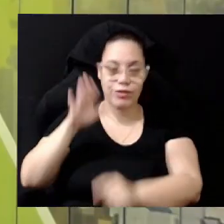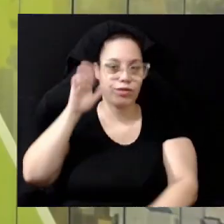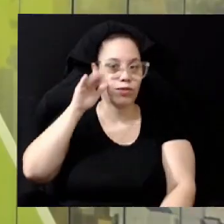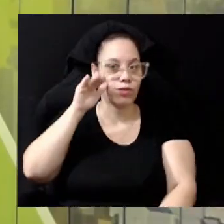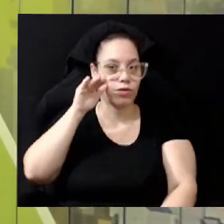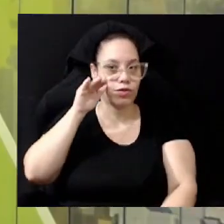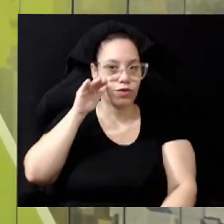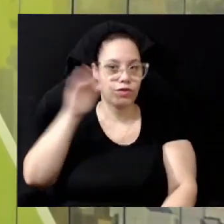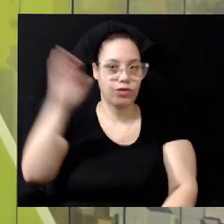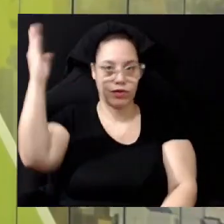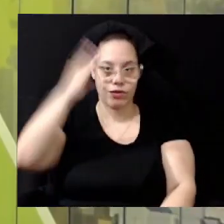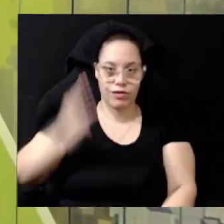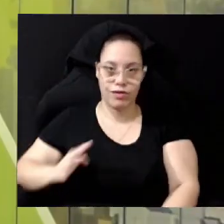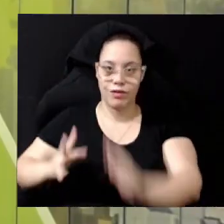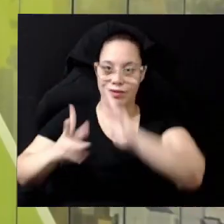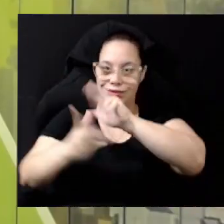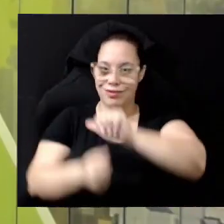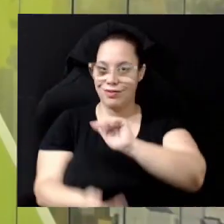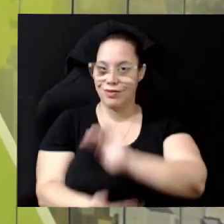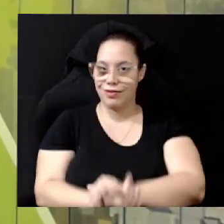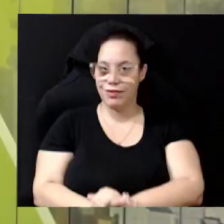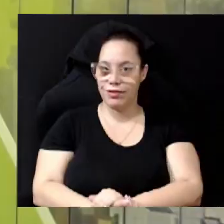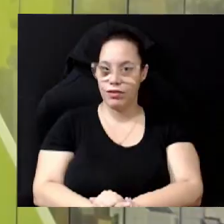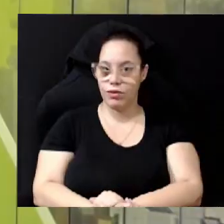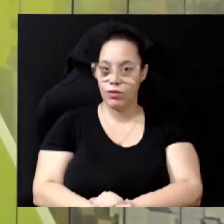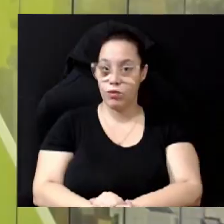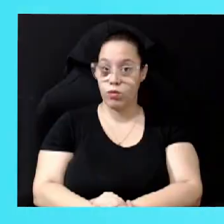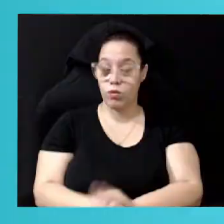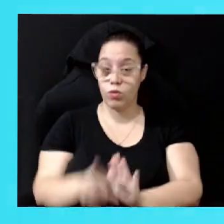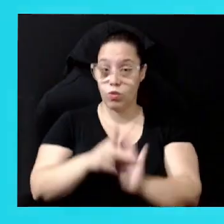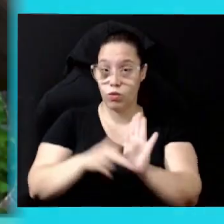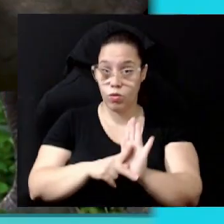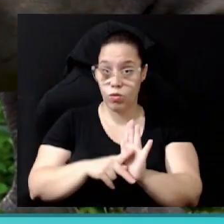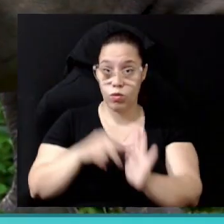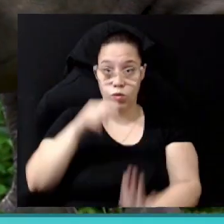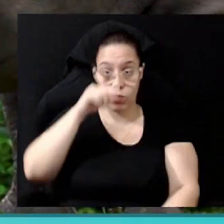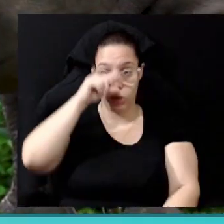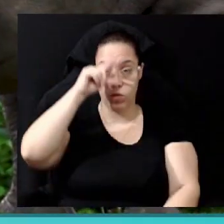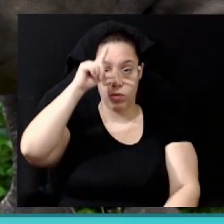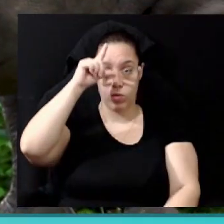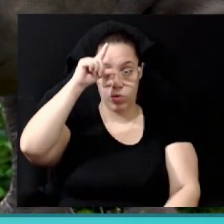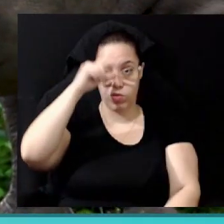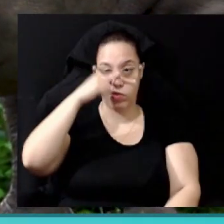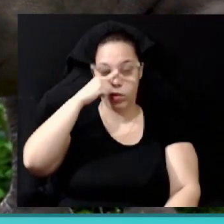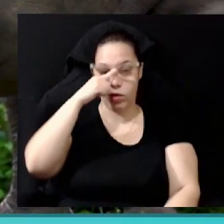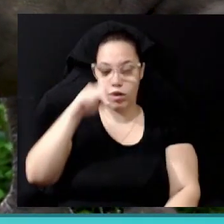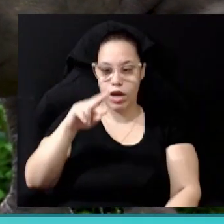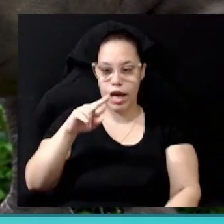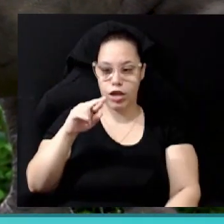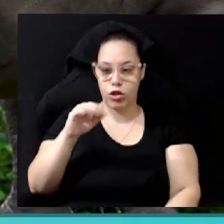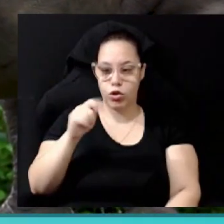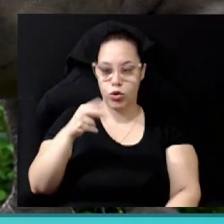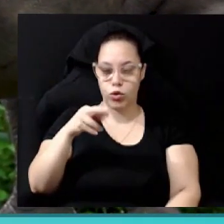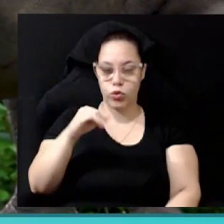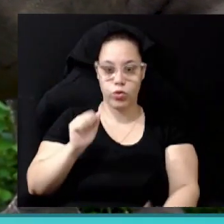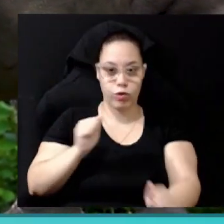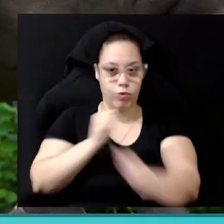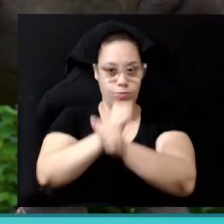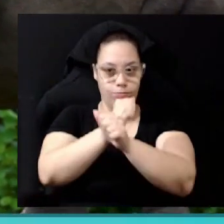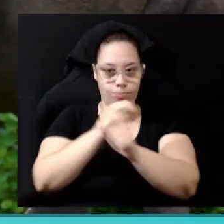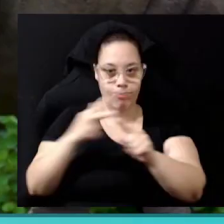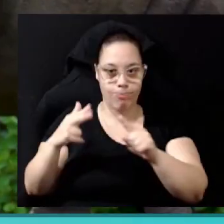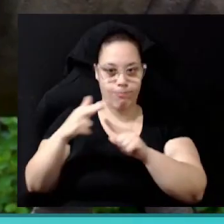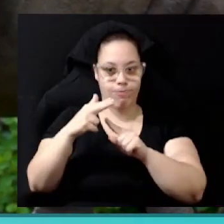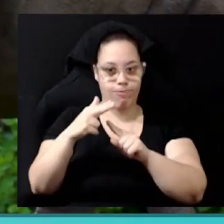giro ambiental pelas curiosidades do Brasil e do mundo. Projeto torna chifres de rinocerontes radioativos